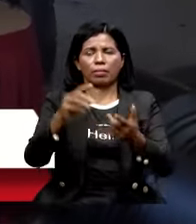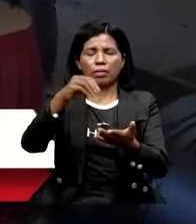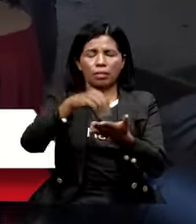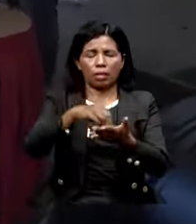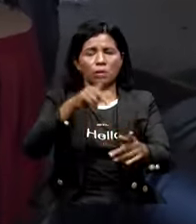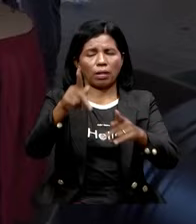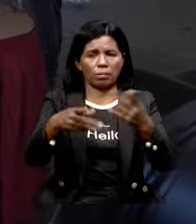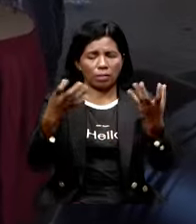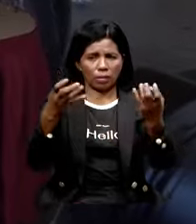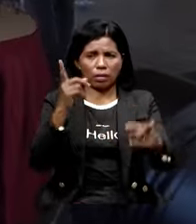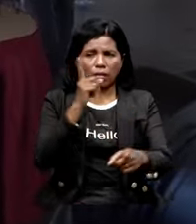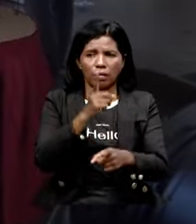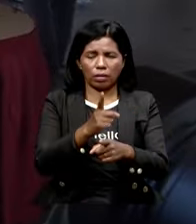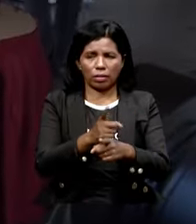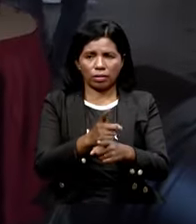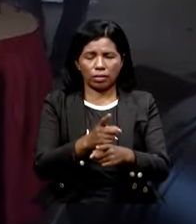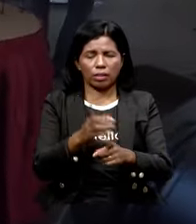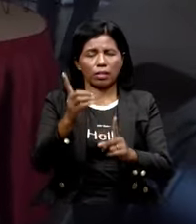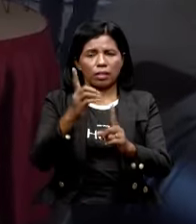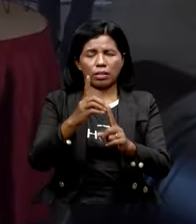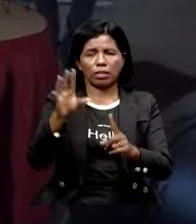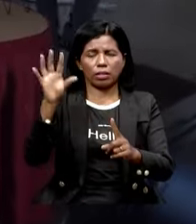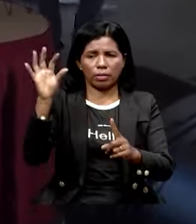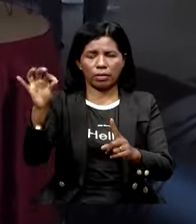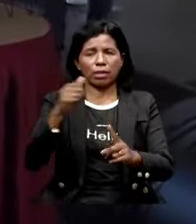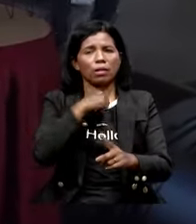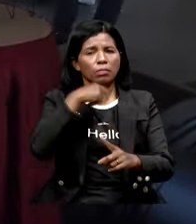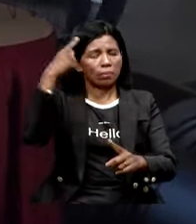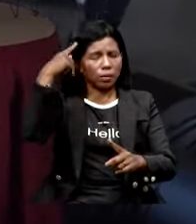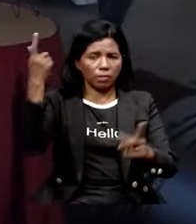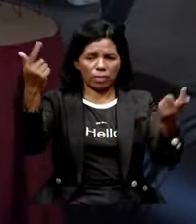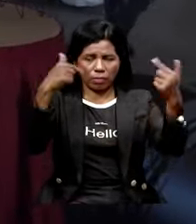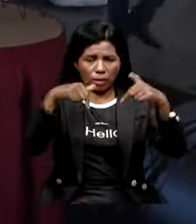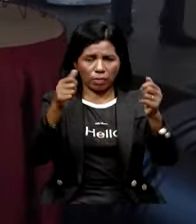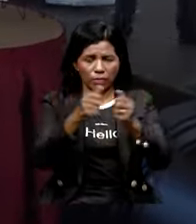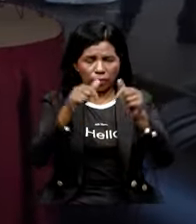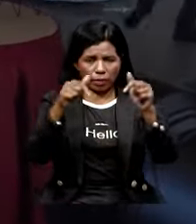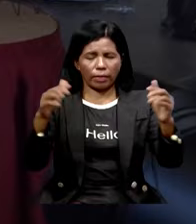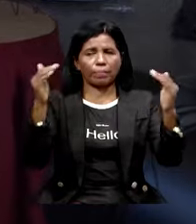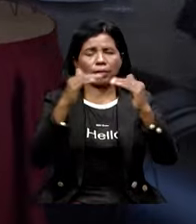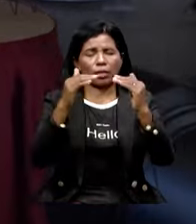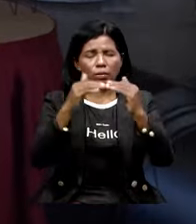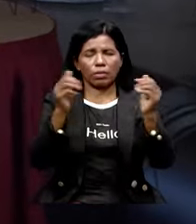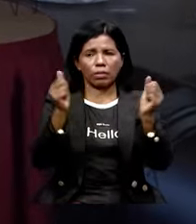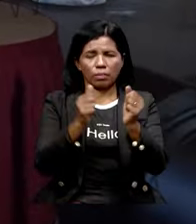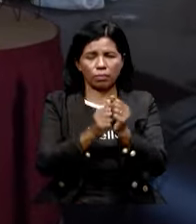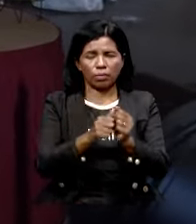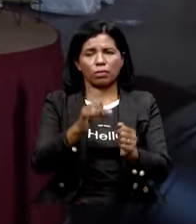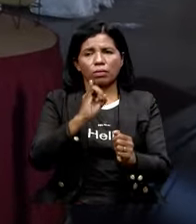Emma Baraglio e a dia 9, o Papa Mariané, encontro bilateral com